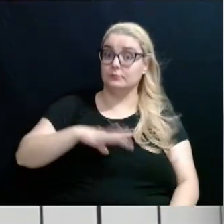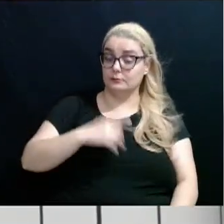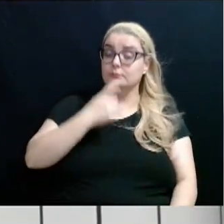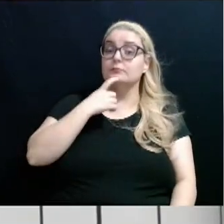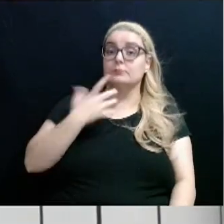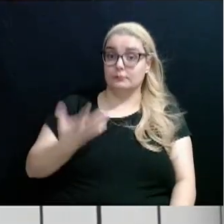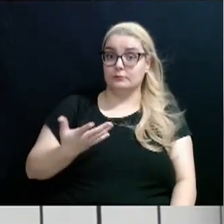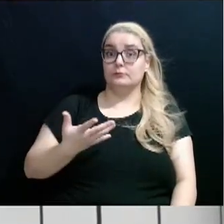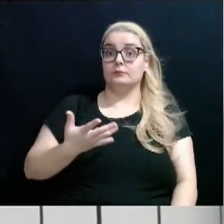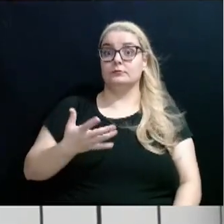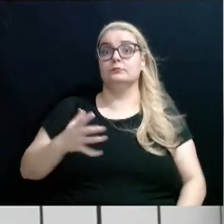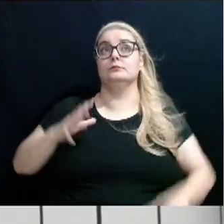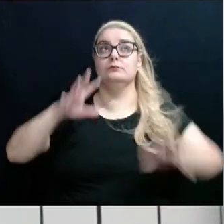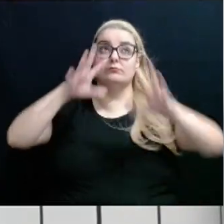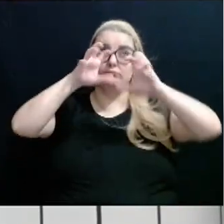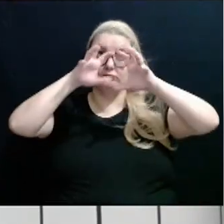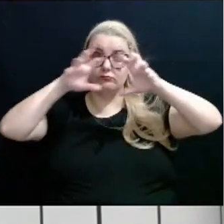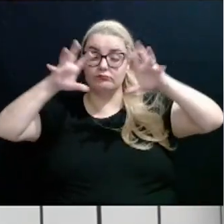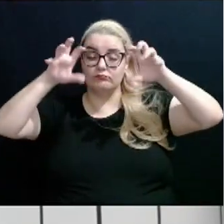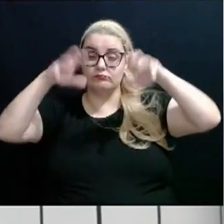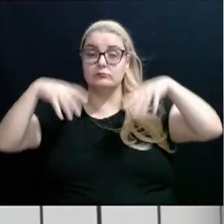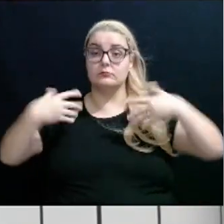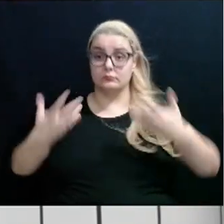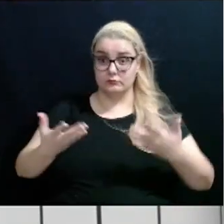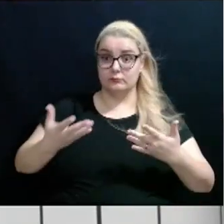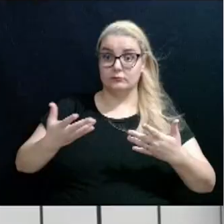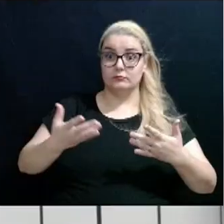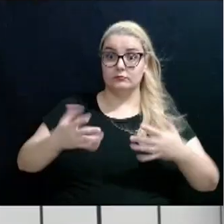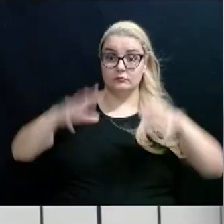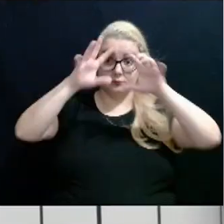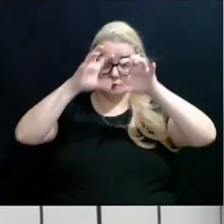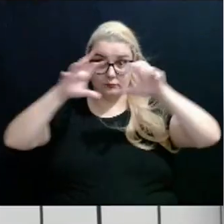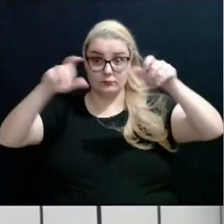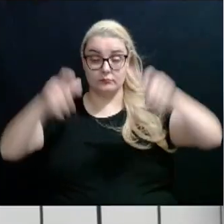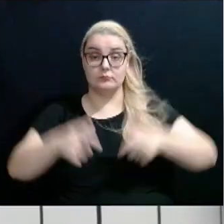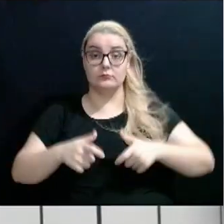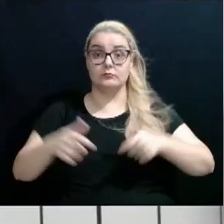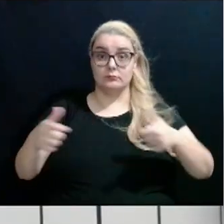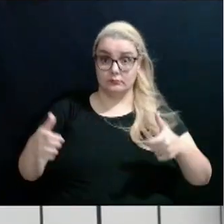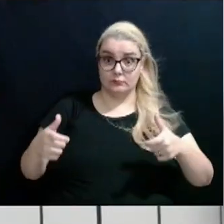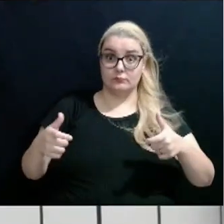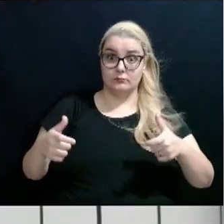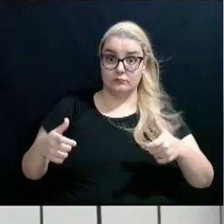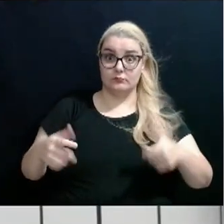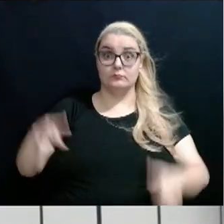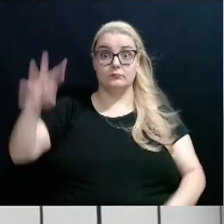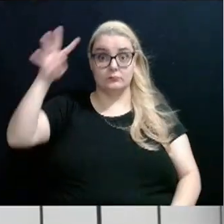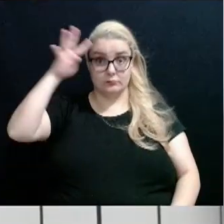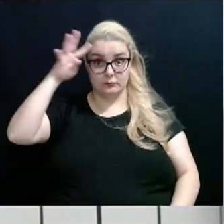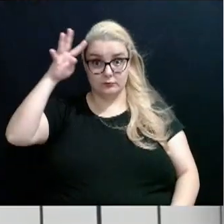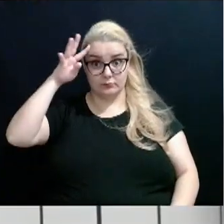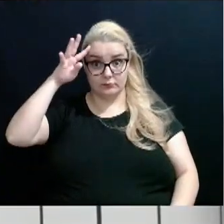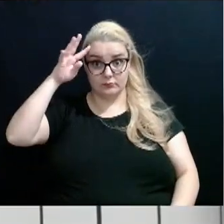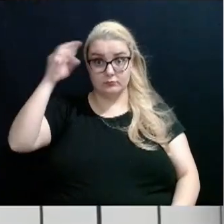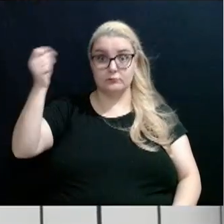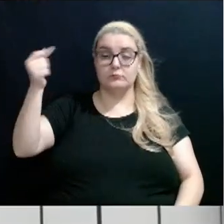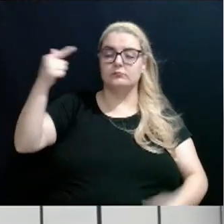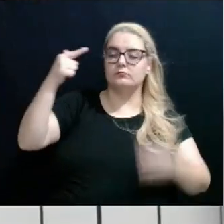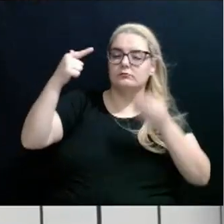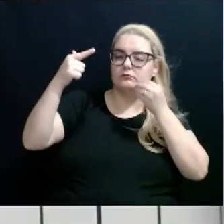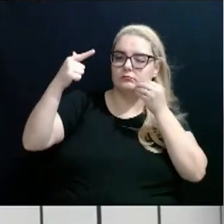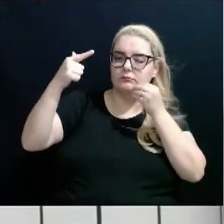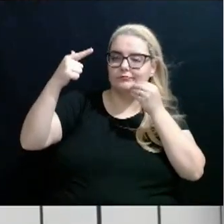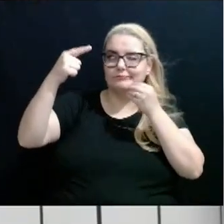tempo mais nublado. Portanto, com esta nebulosidade em alta, a quarta-feira o sol ele tenta aparecer, mas